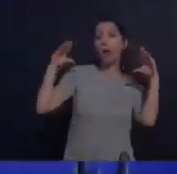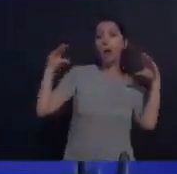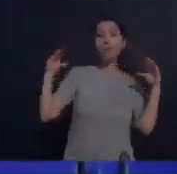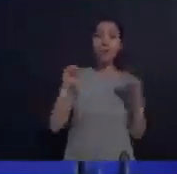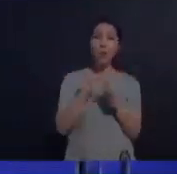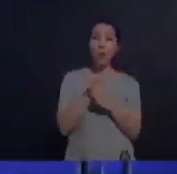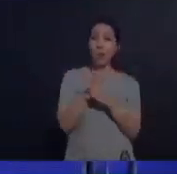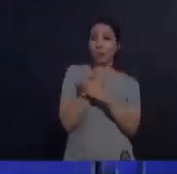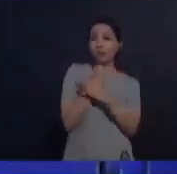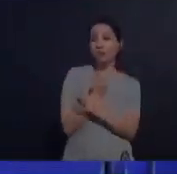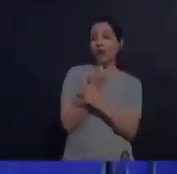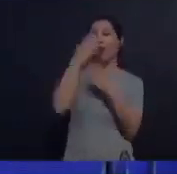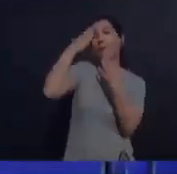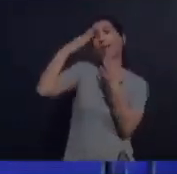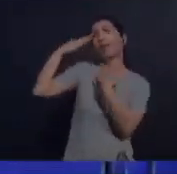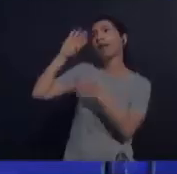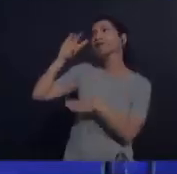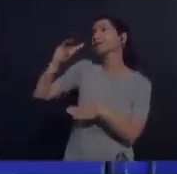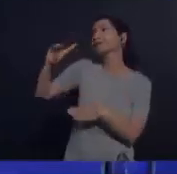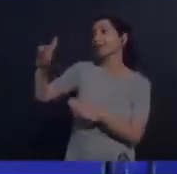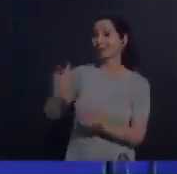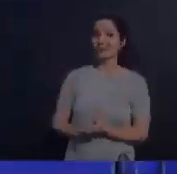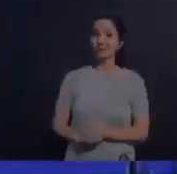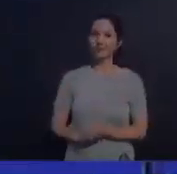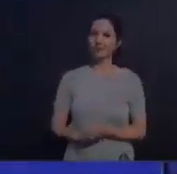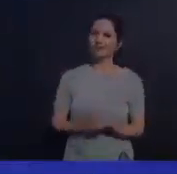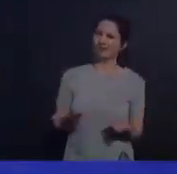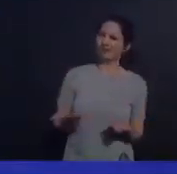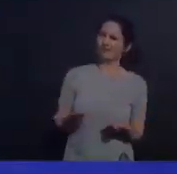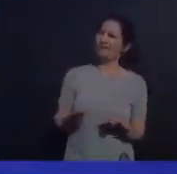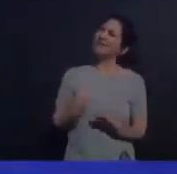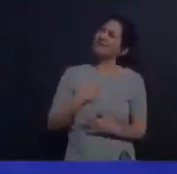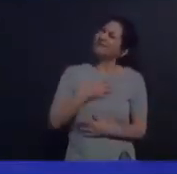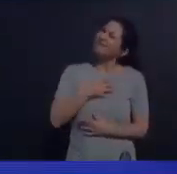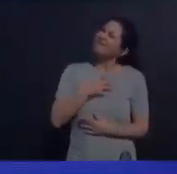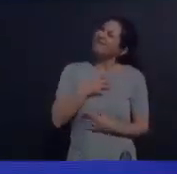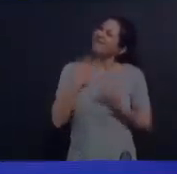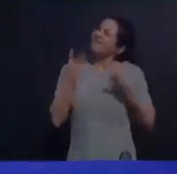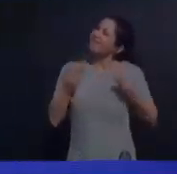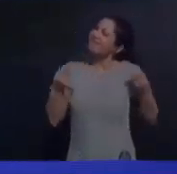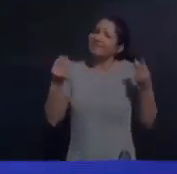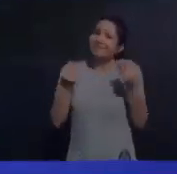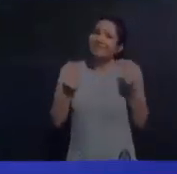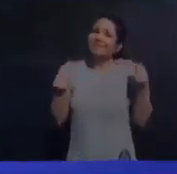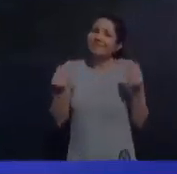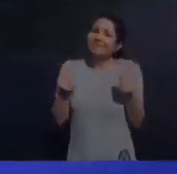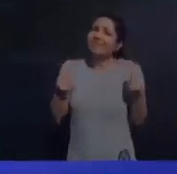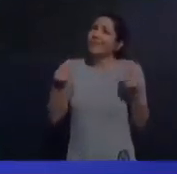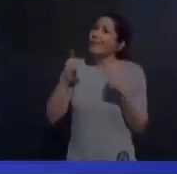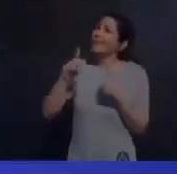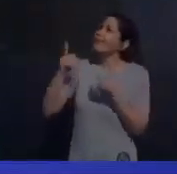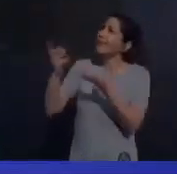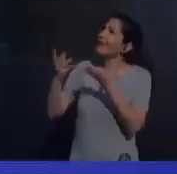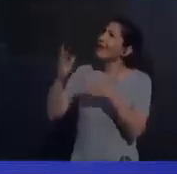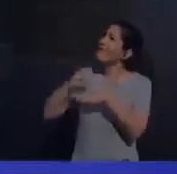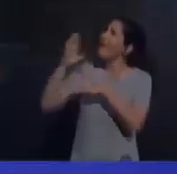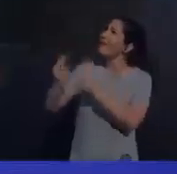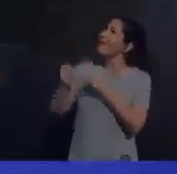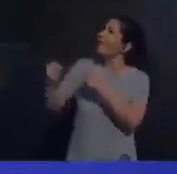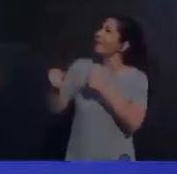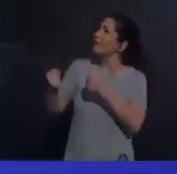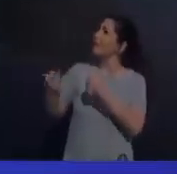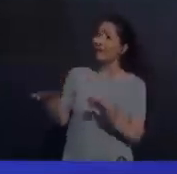maravilhoso obrigado deus mas eu comecei a orar pedindo pra deus deus eu quero mais poder do senhor na minha